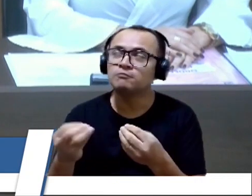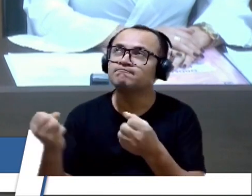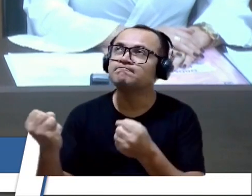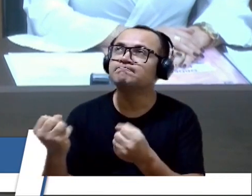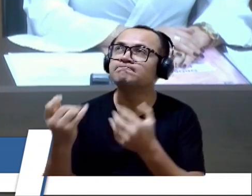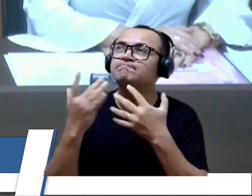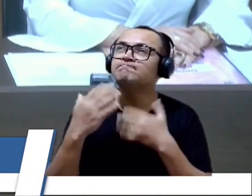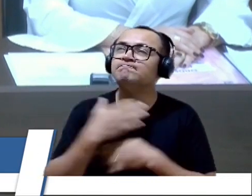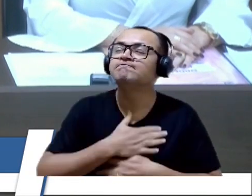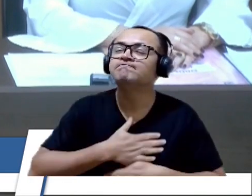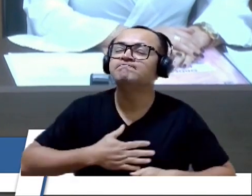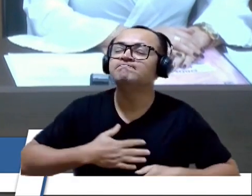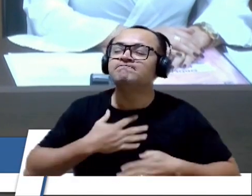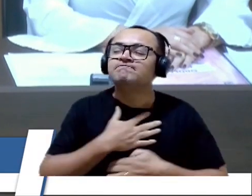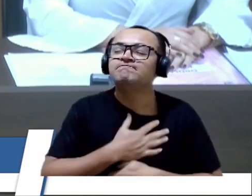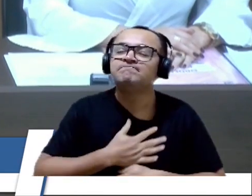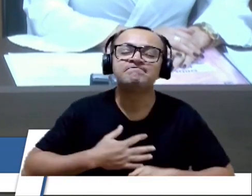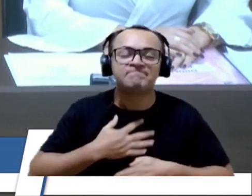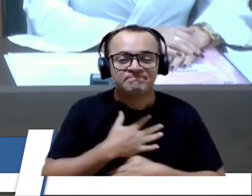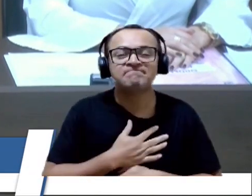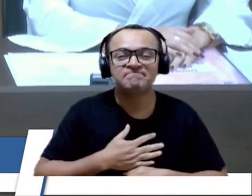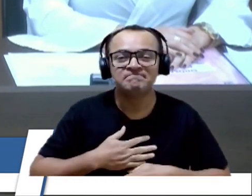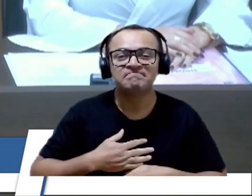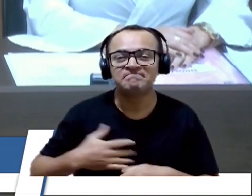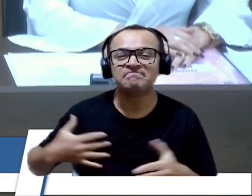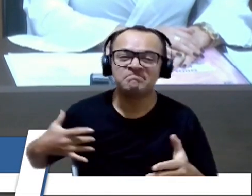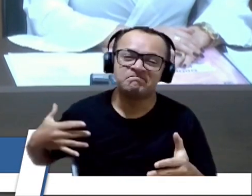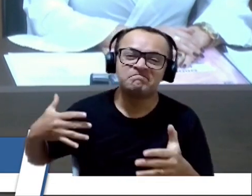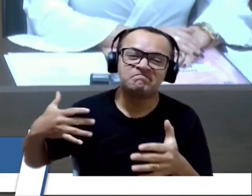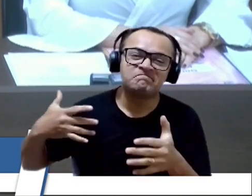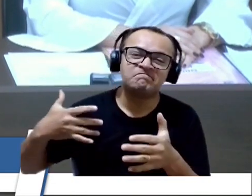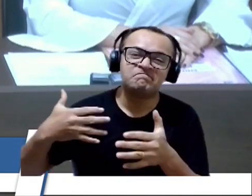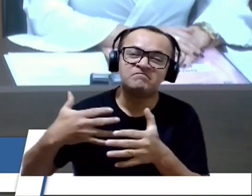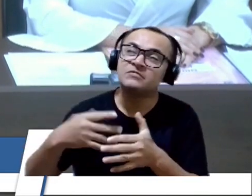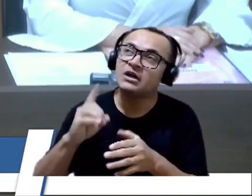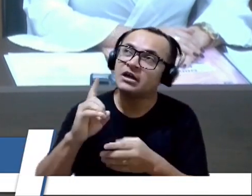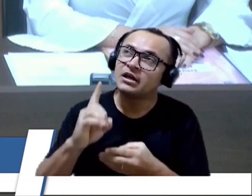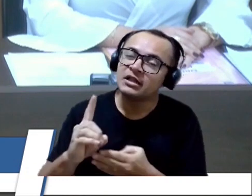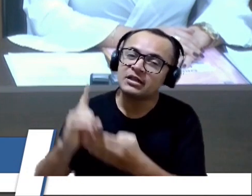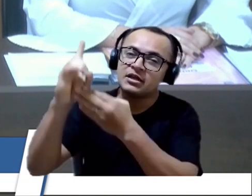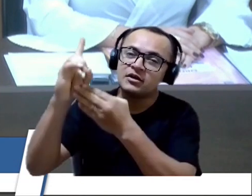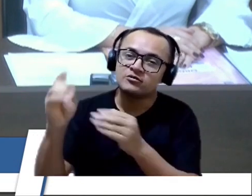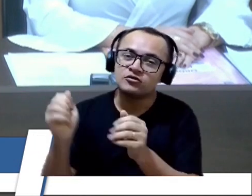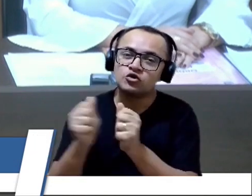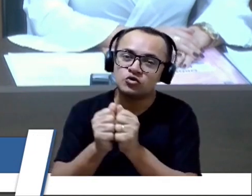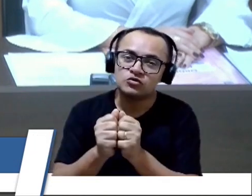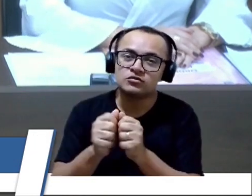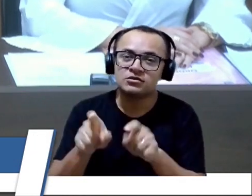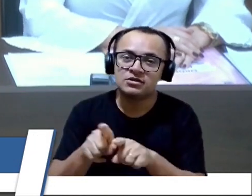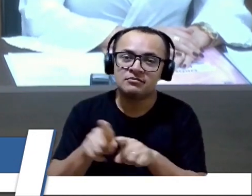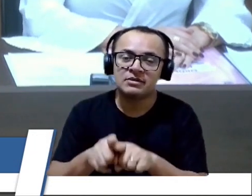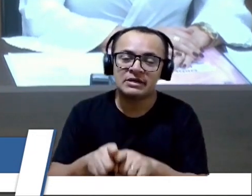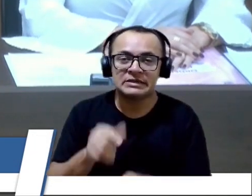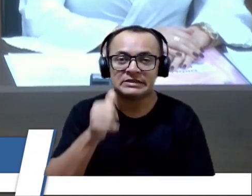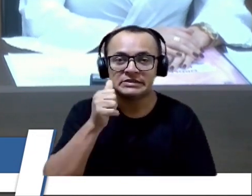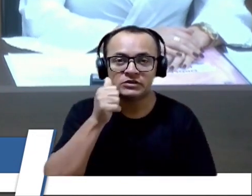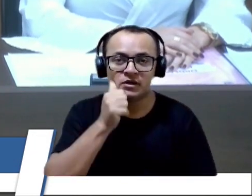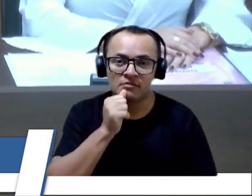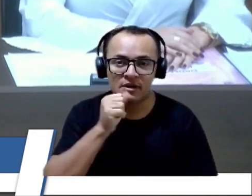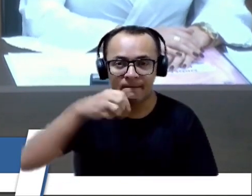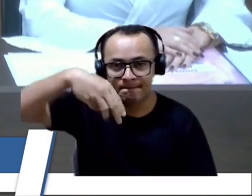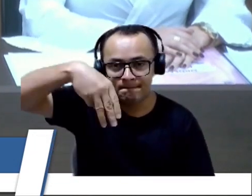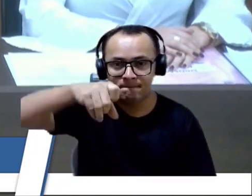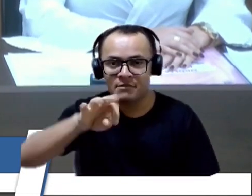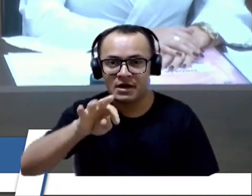longo desses anos, sempre esteve acompanhado de Deus e sua mãe Maria. Hoje já não estão consigo